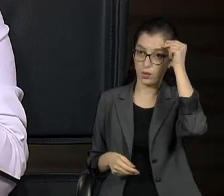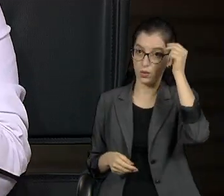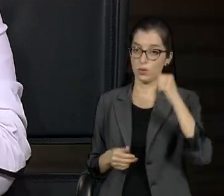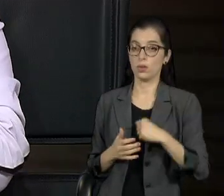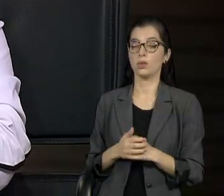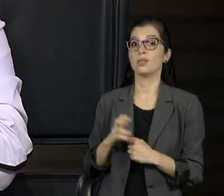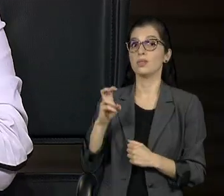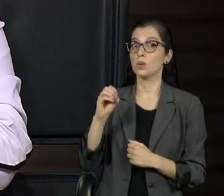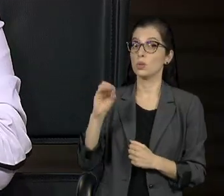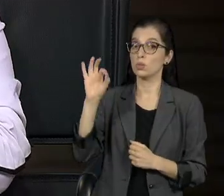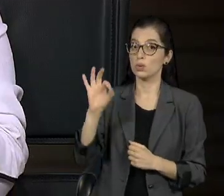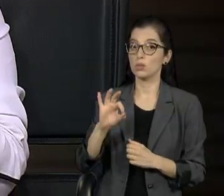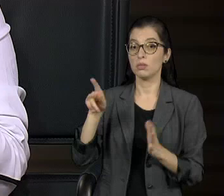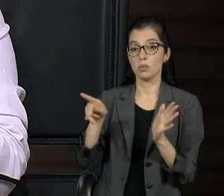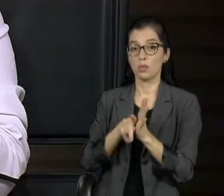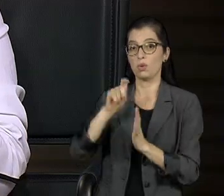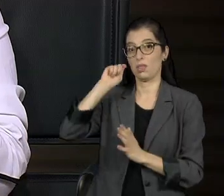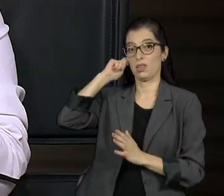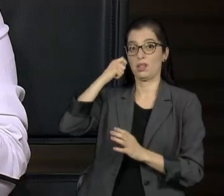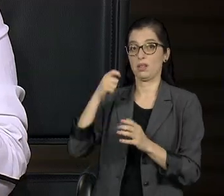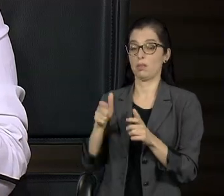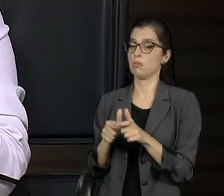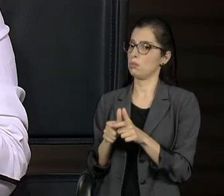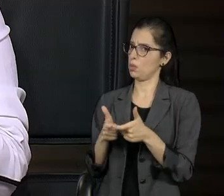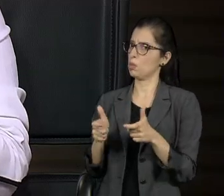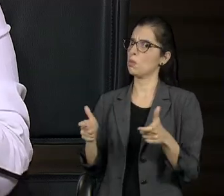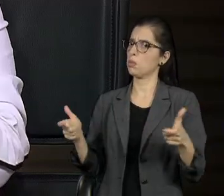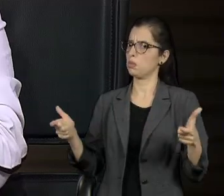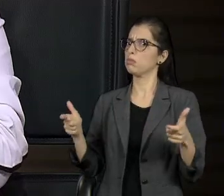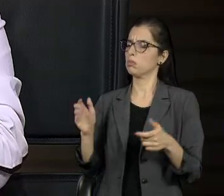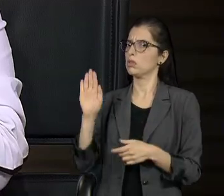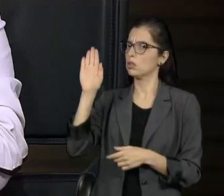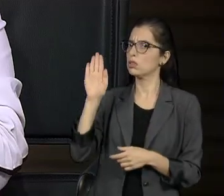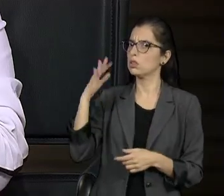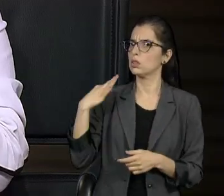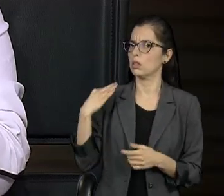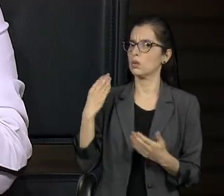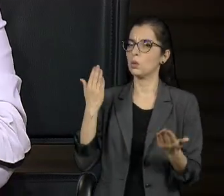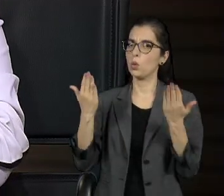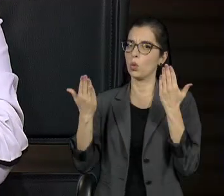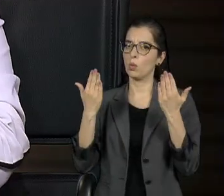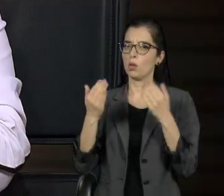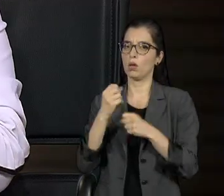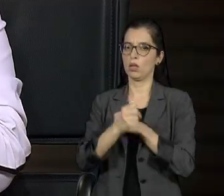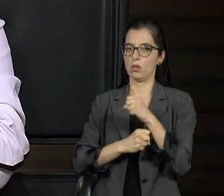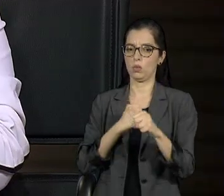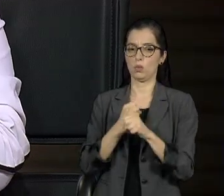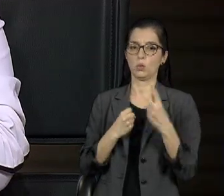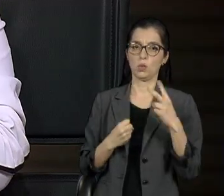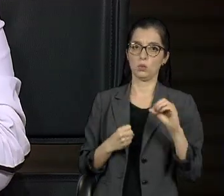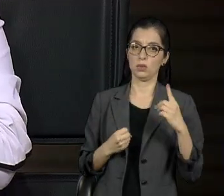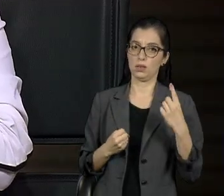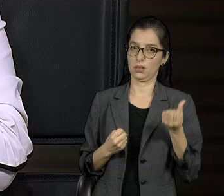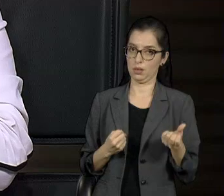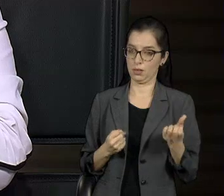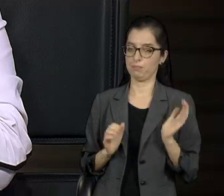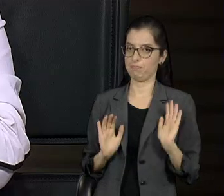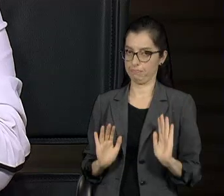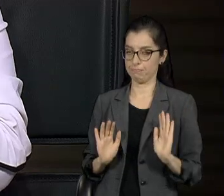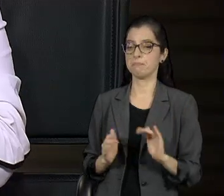né, isso foi um aumento exponencial em relação a 2016 e também em vitórias, né, a gente teve um aumento também